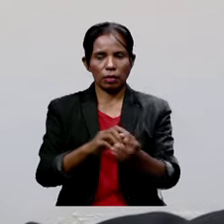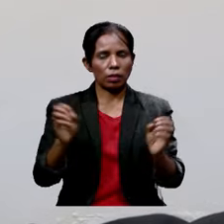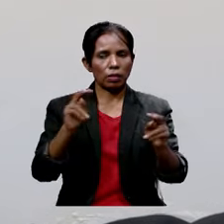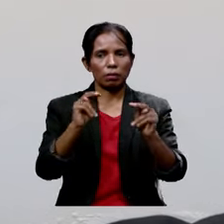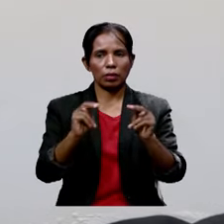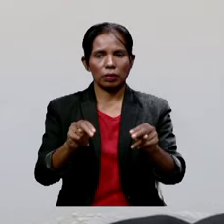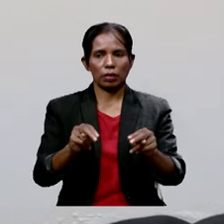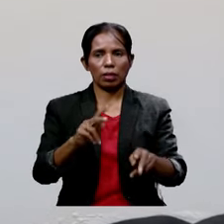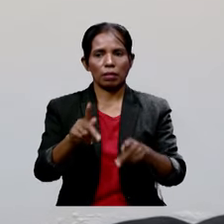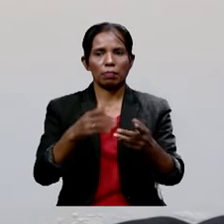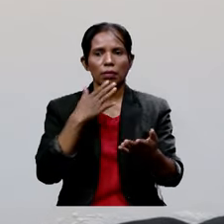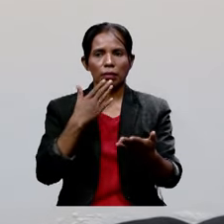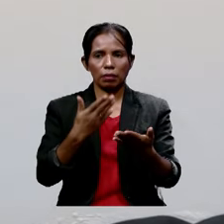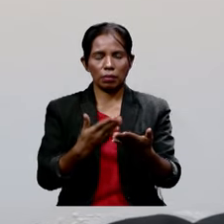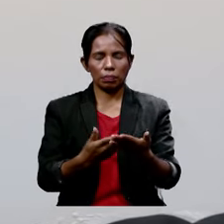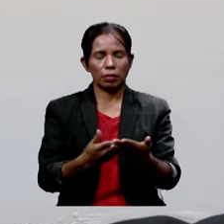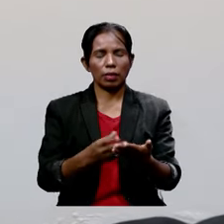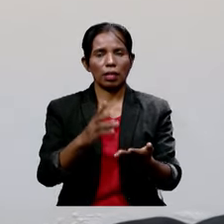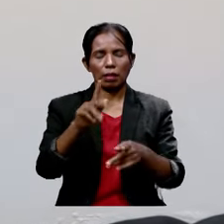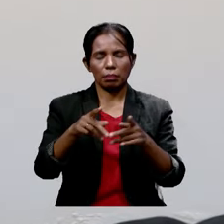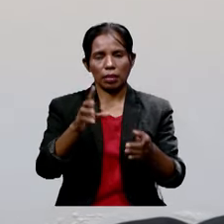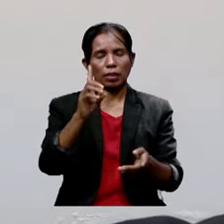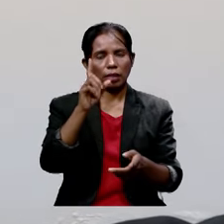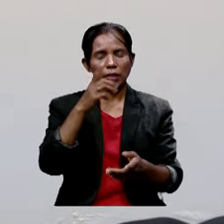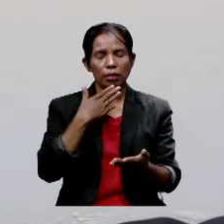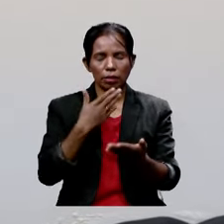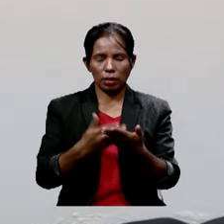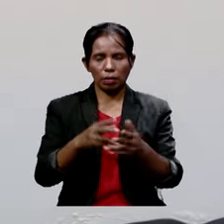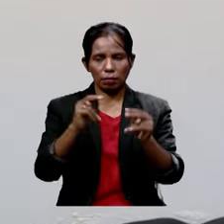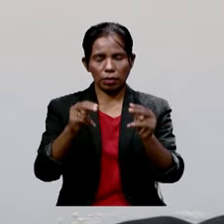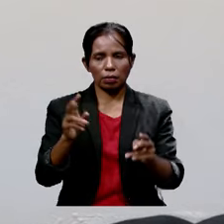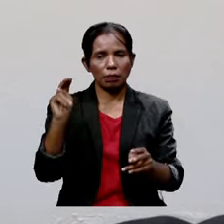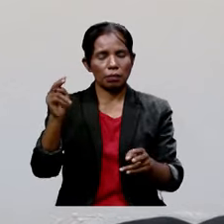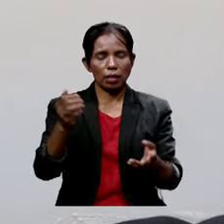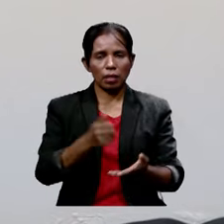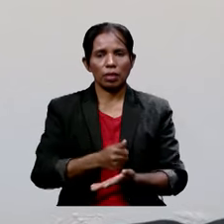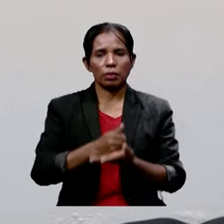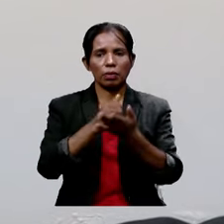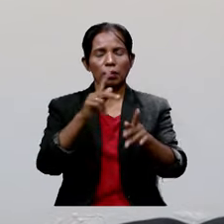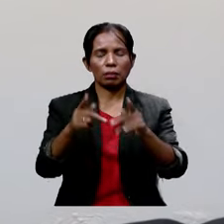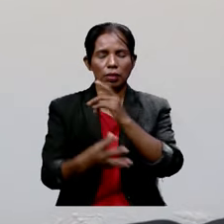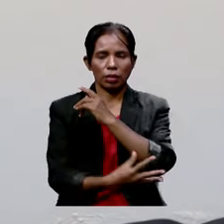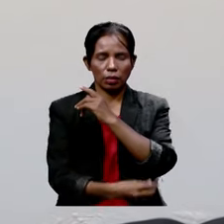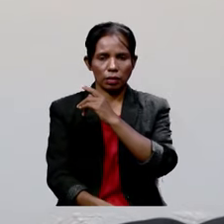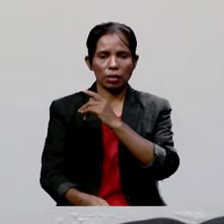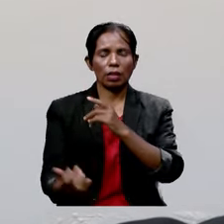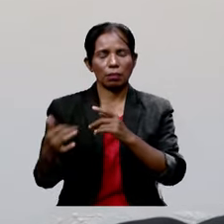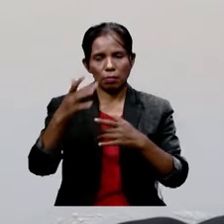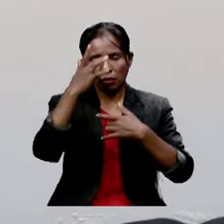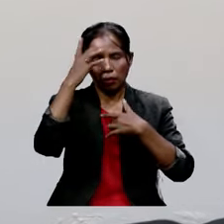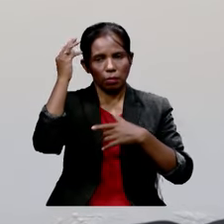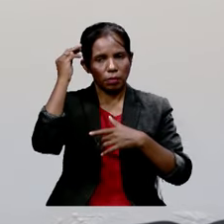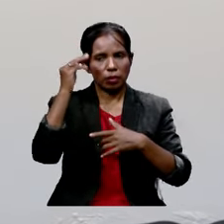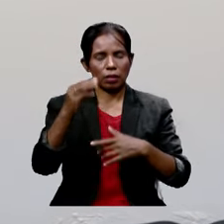precisa ema dia ma precisa doutor nebe dalai datang nia mai atu salva ema sira nebe ki bit like ema ira nebe